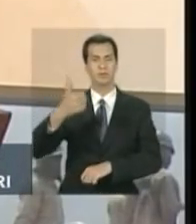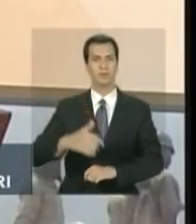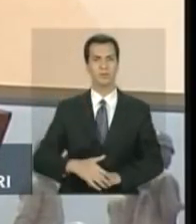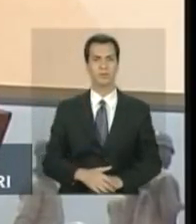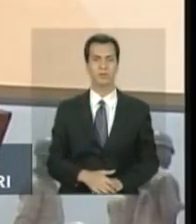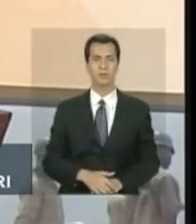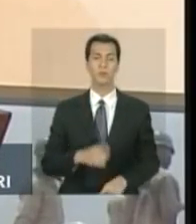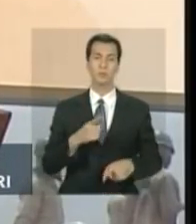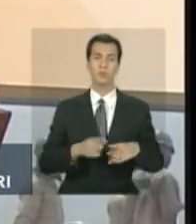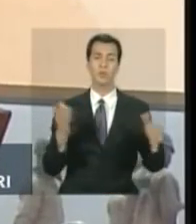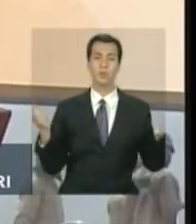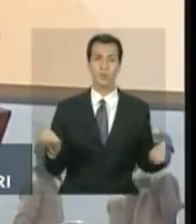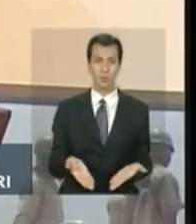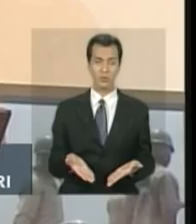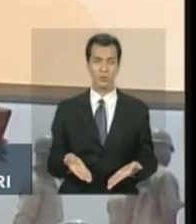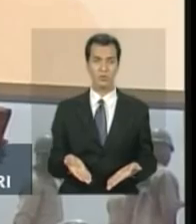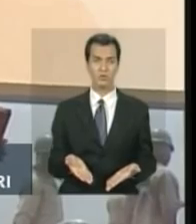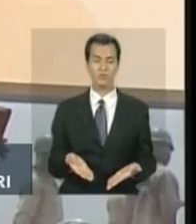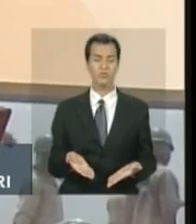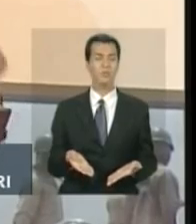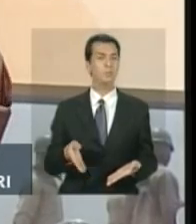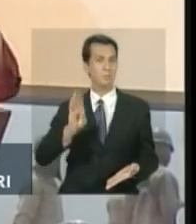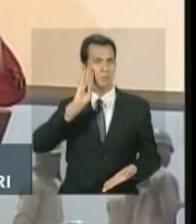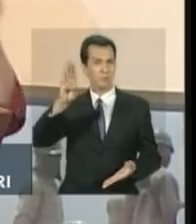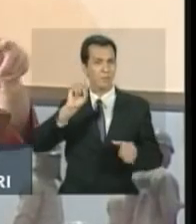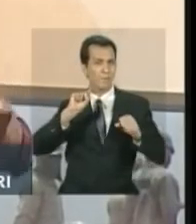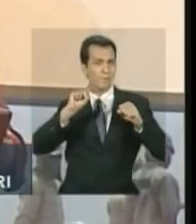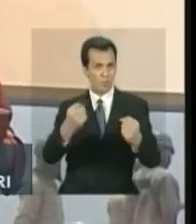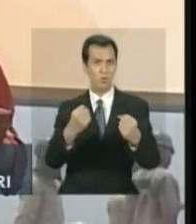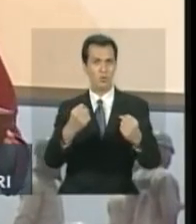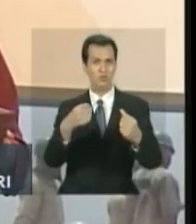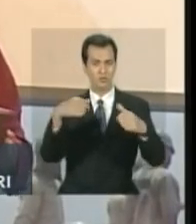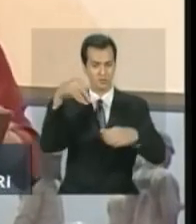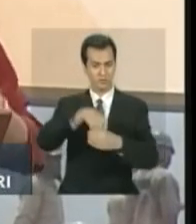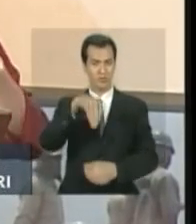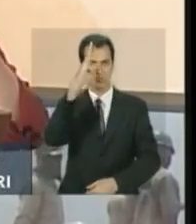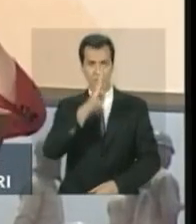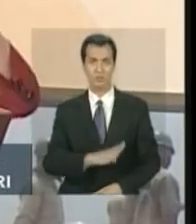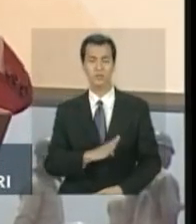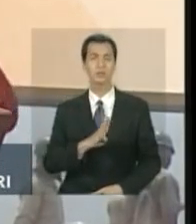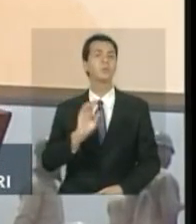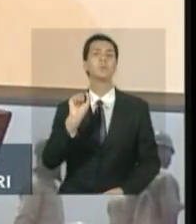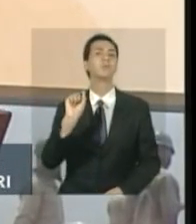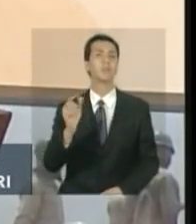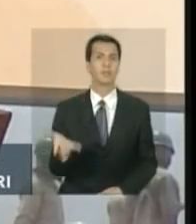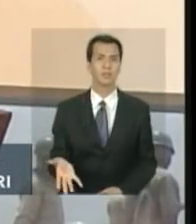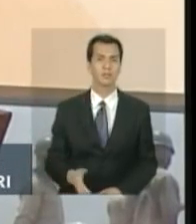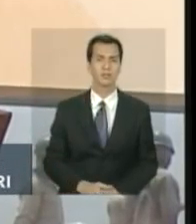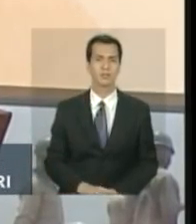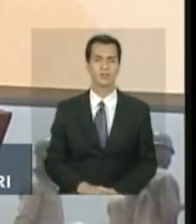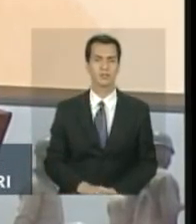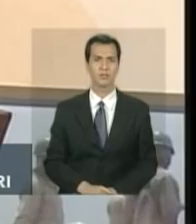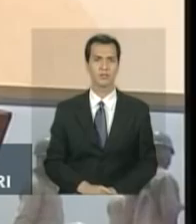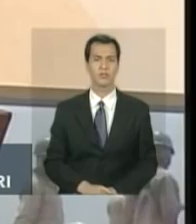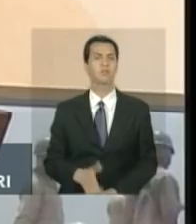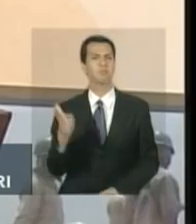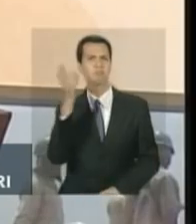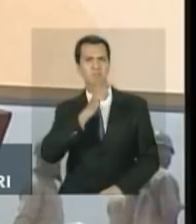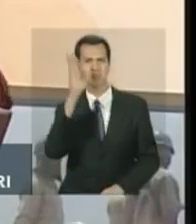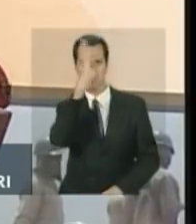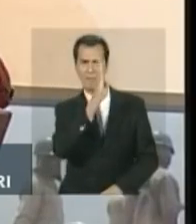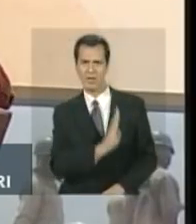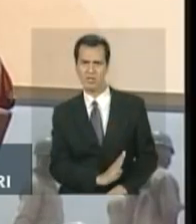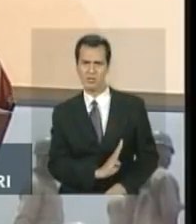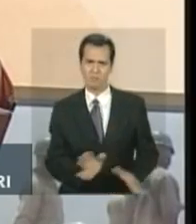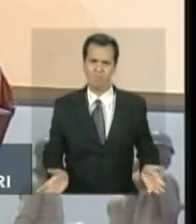nós, quem é a grande força, a maior força que empurra o Brasil para